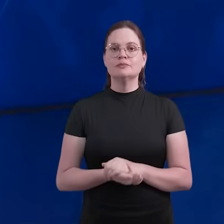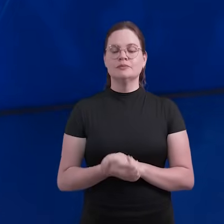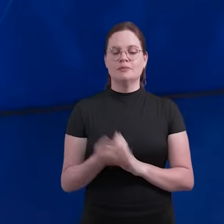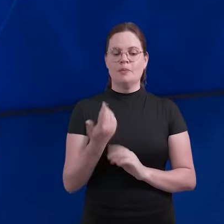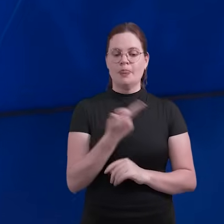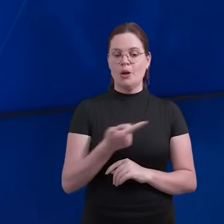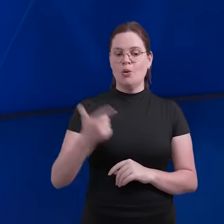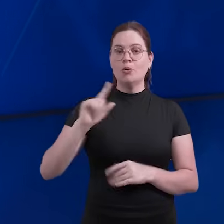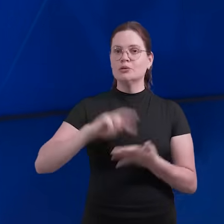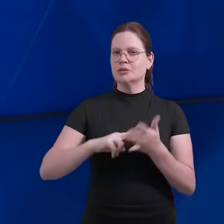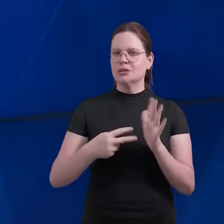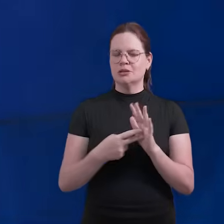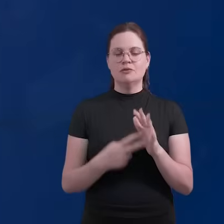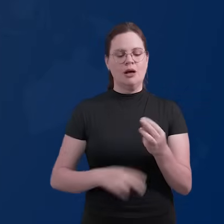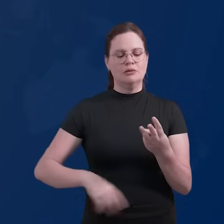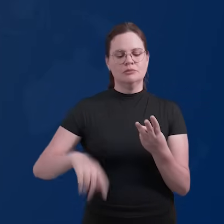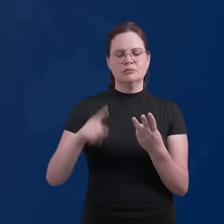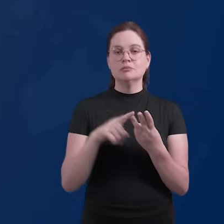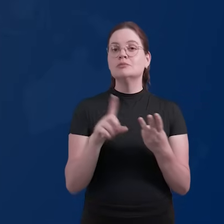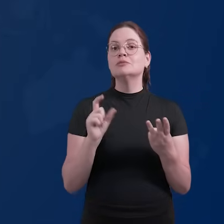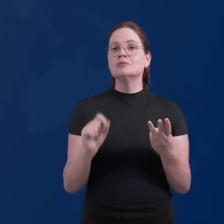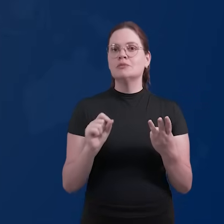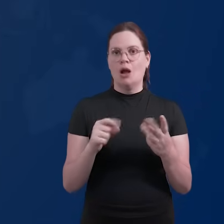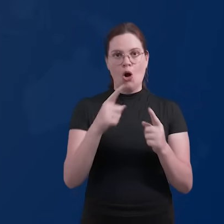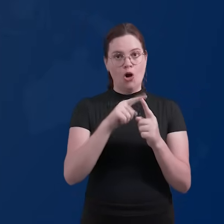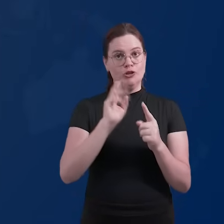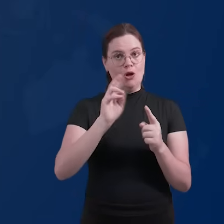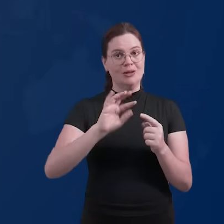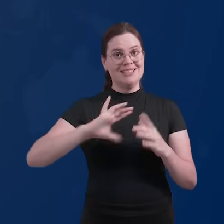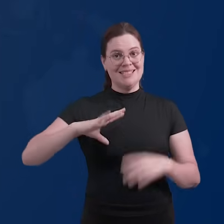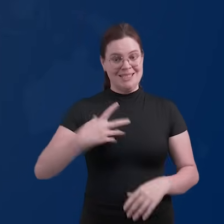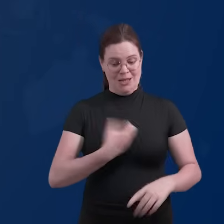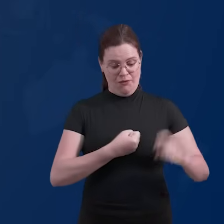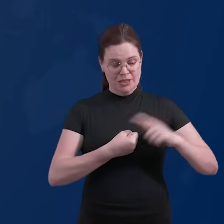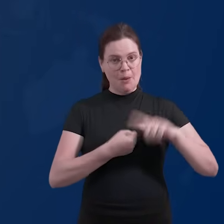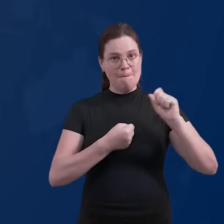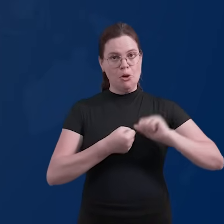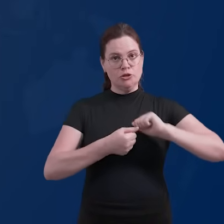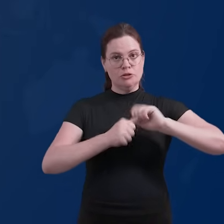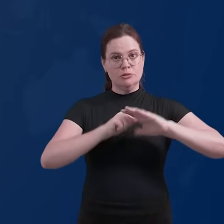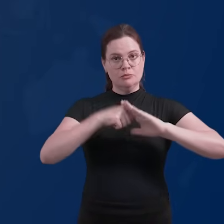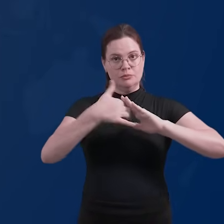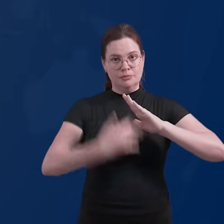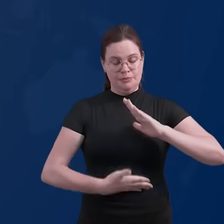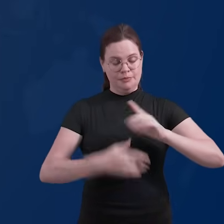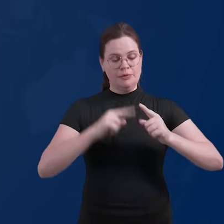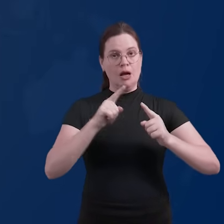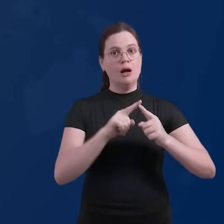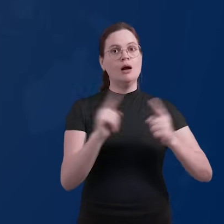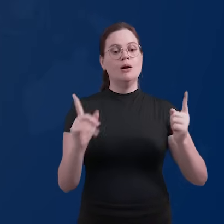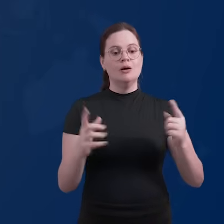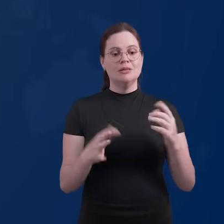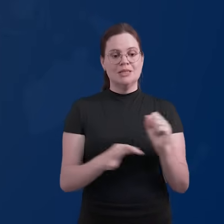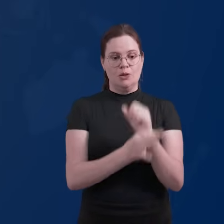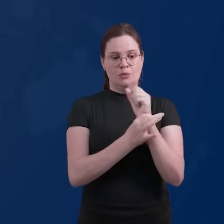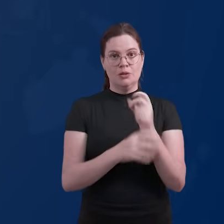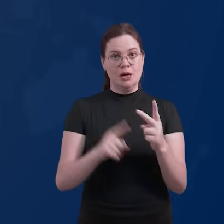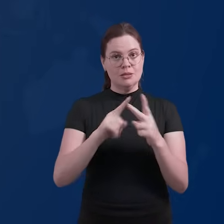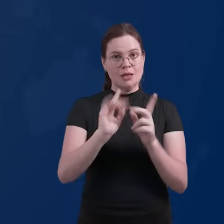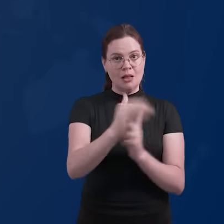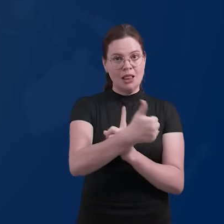vamos ver agora o outro sentido dessa palavra soteria, que é salvação, no sentido de vitória. E aí, no sentido